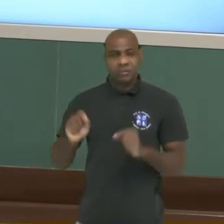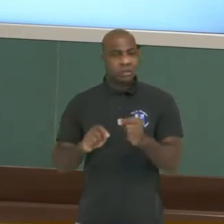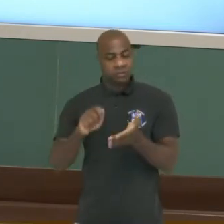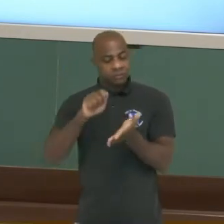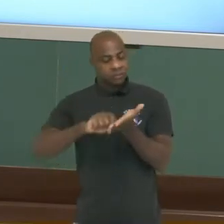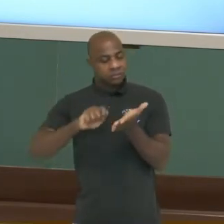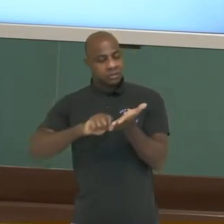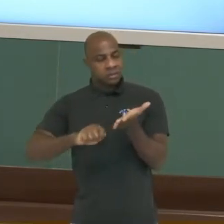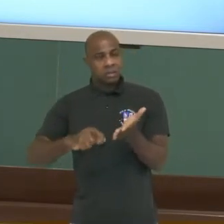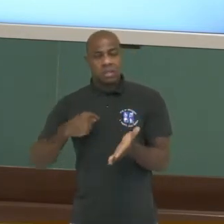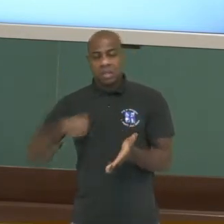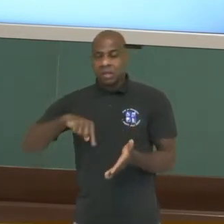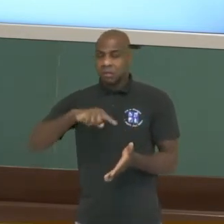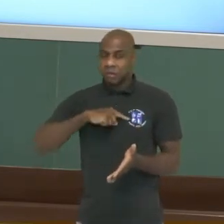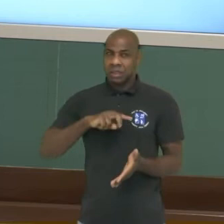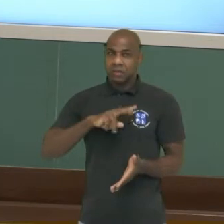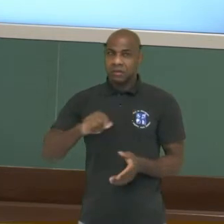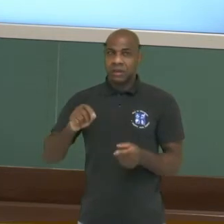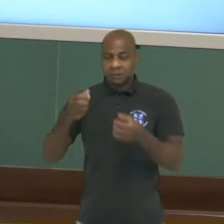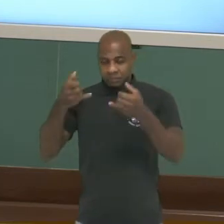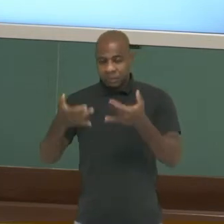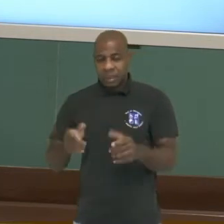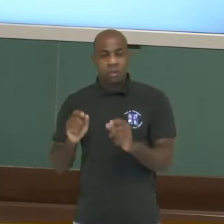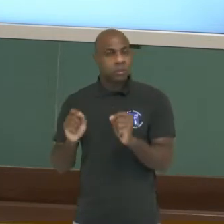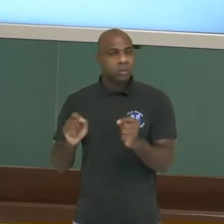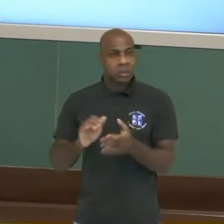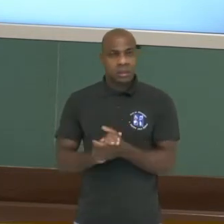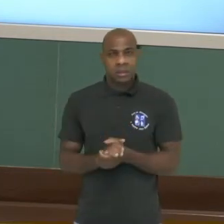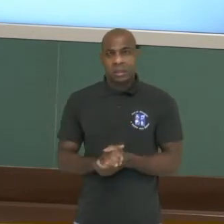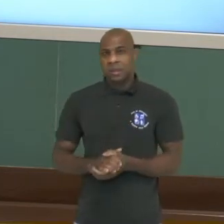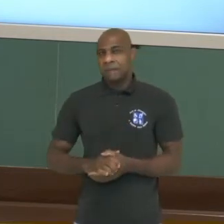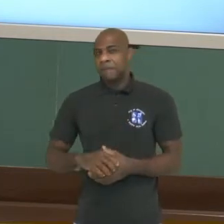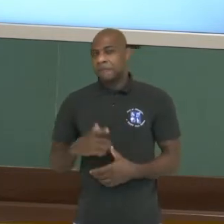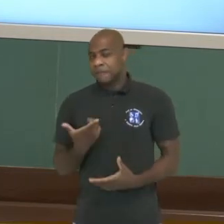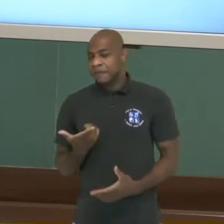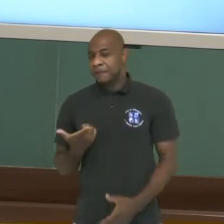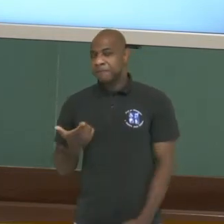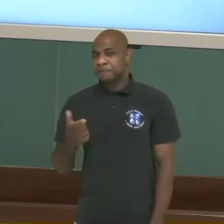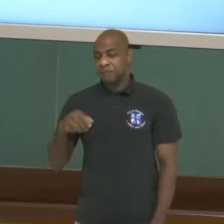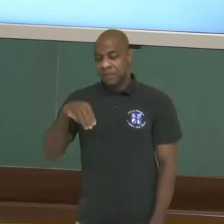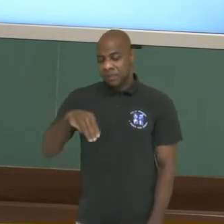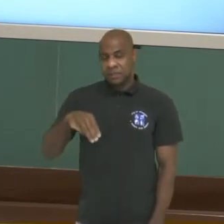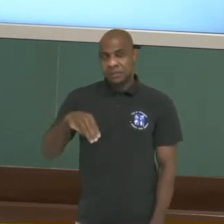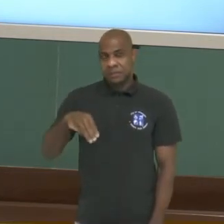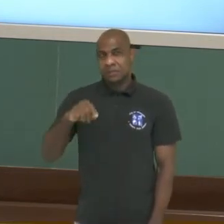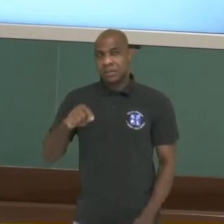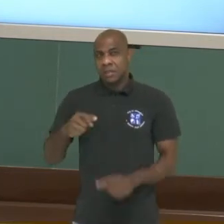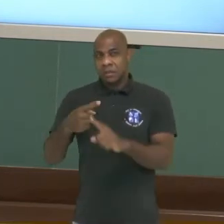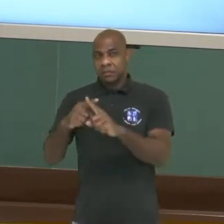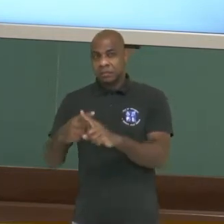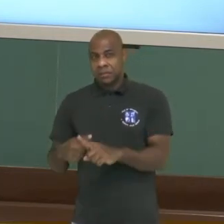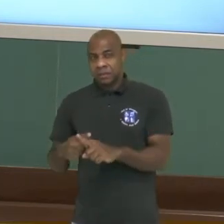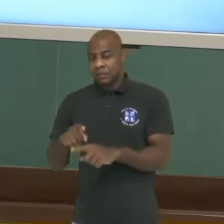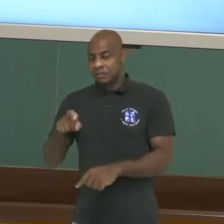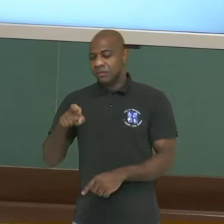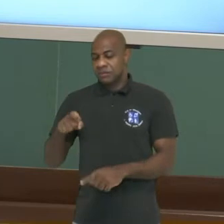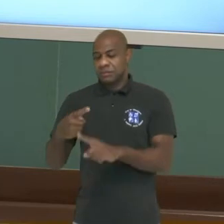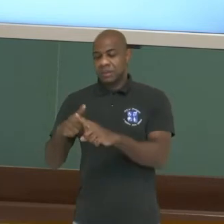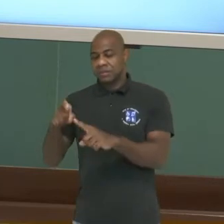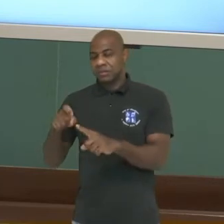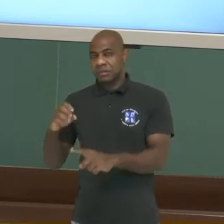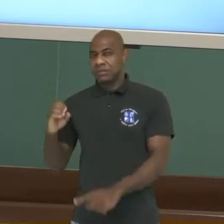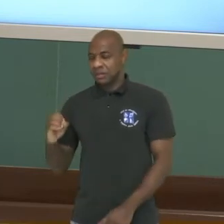escrita, nós vamos colocar y menos y0 é igual a m, que multiplica x mais